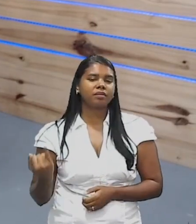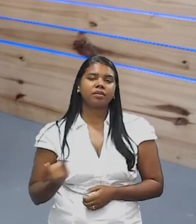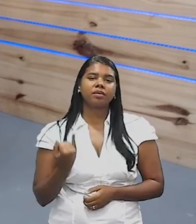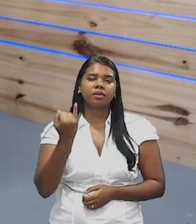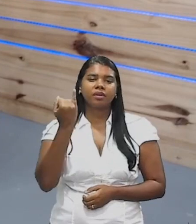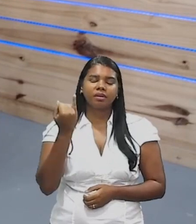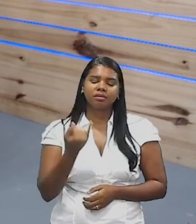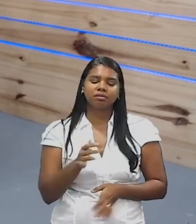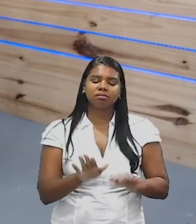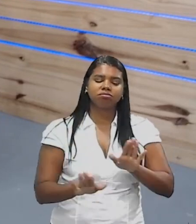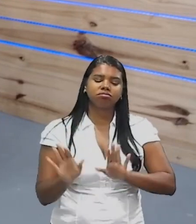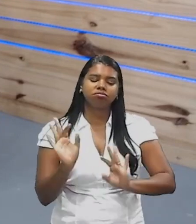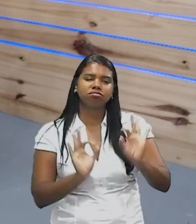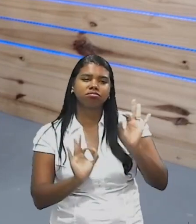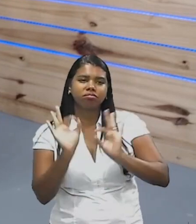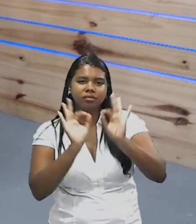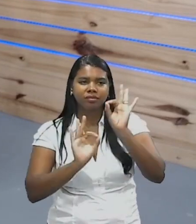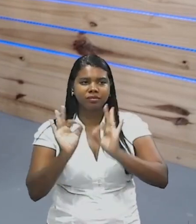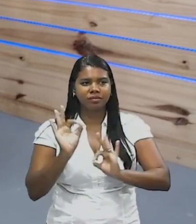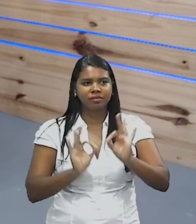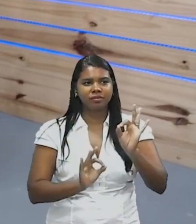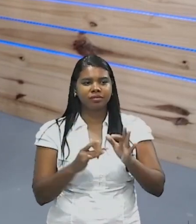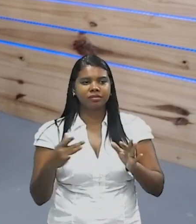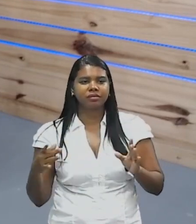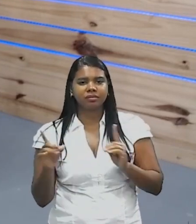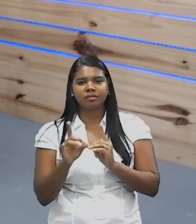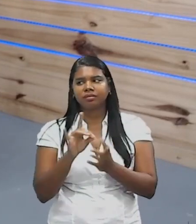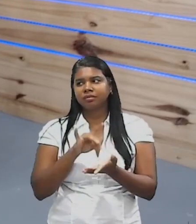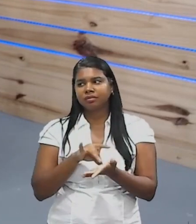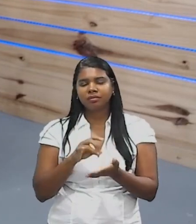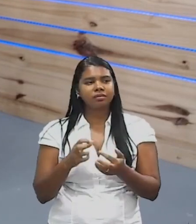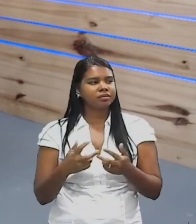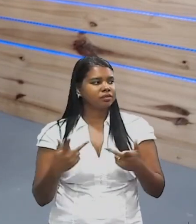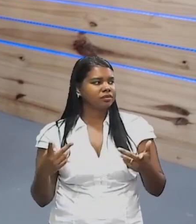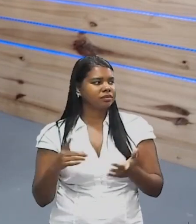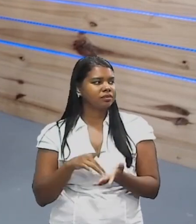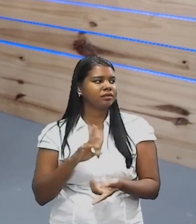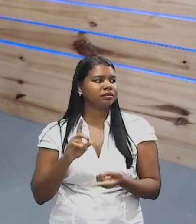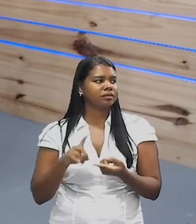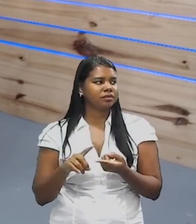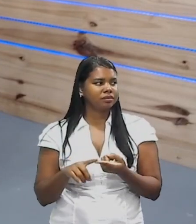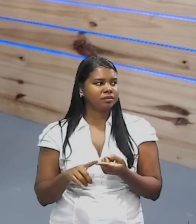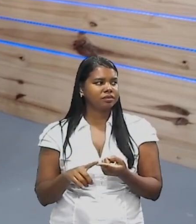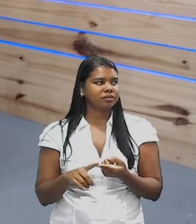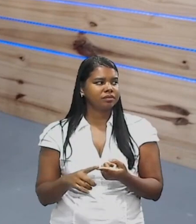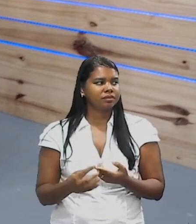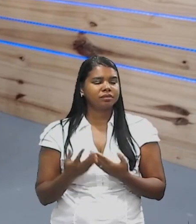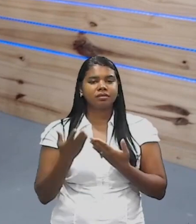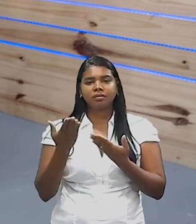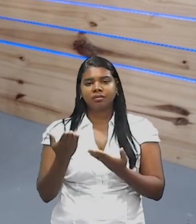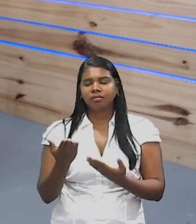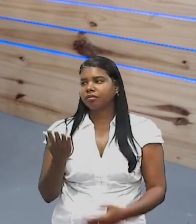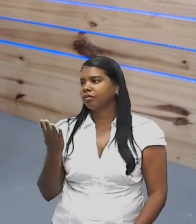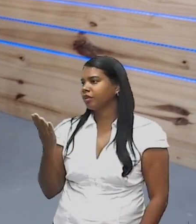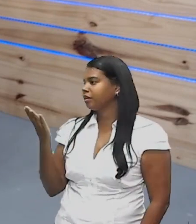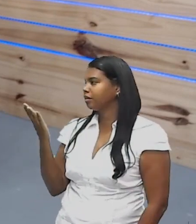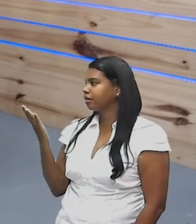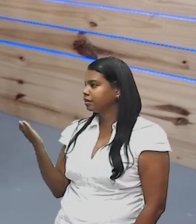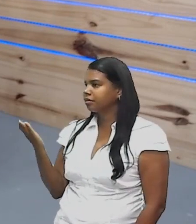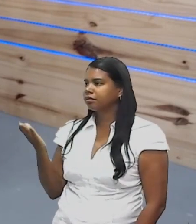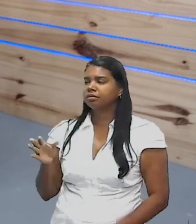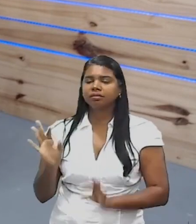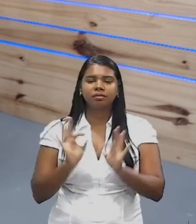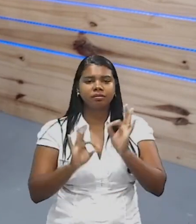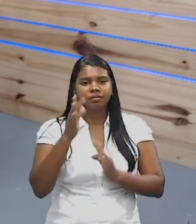o tratamento de quando se encontra algo. Esse tratamento, essa prontidão de como você vai tratar é que